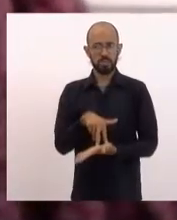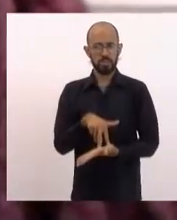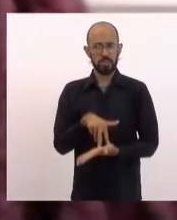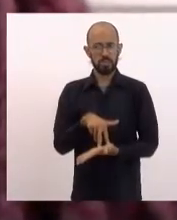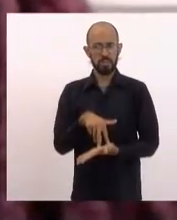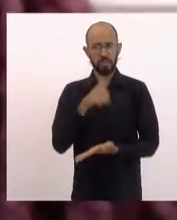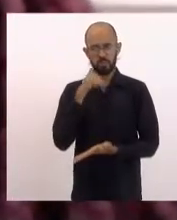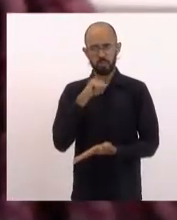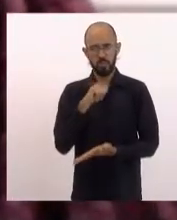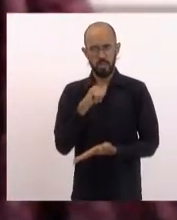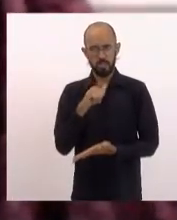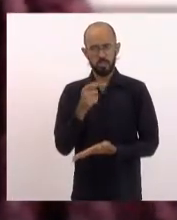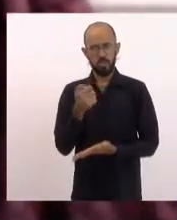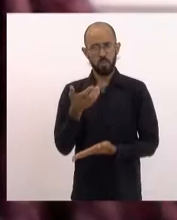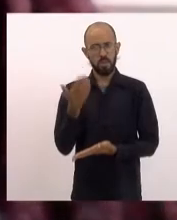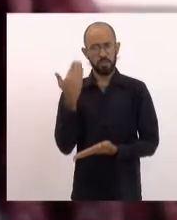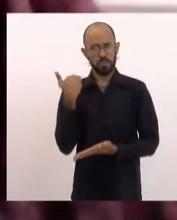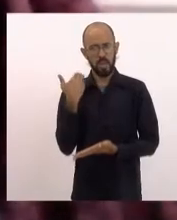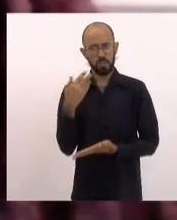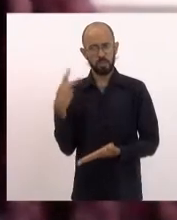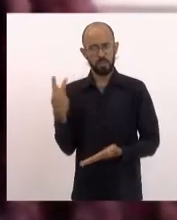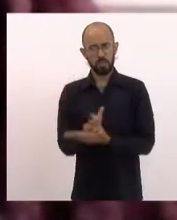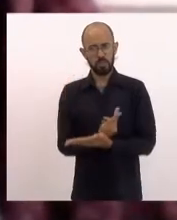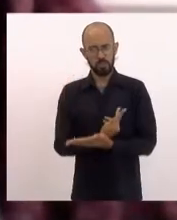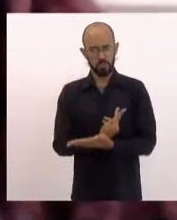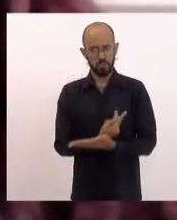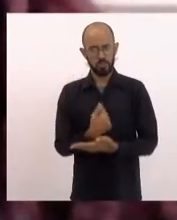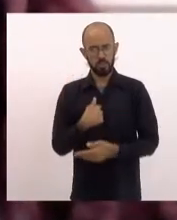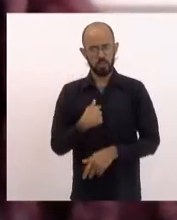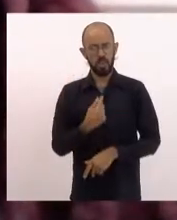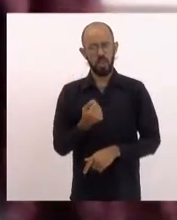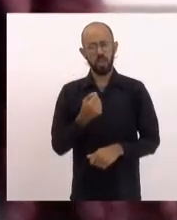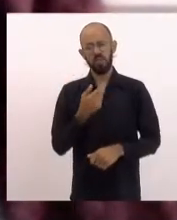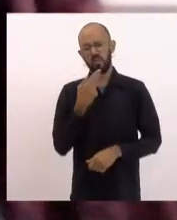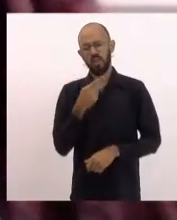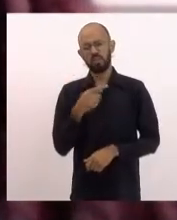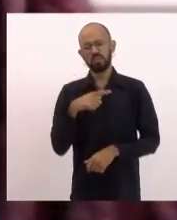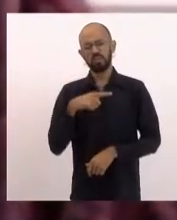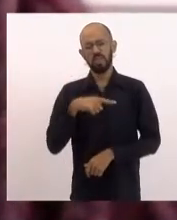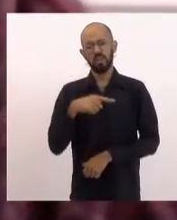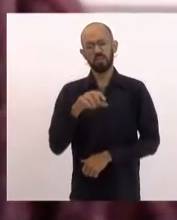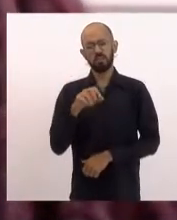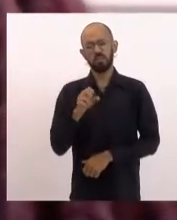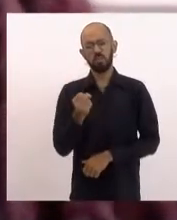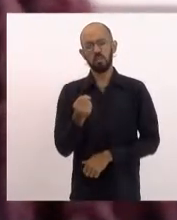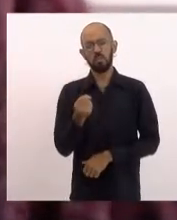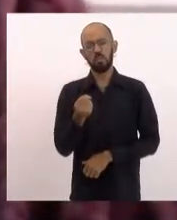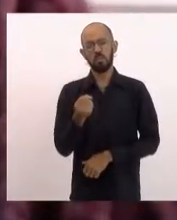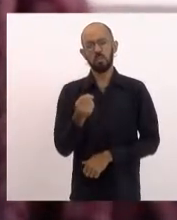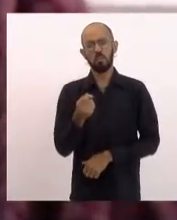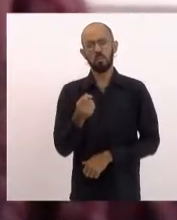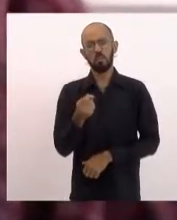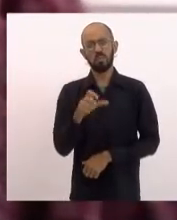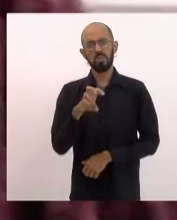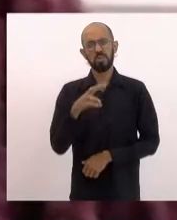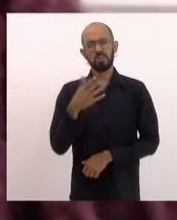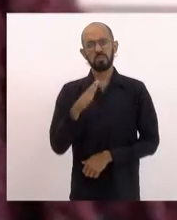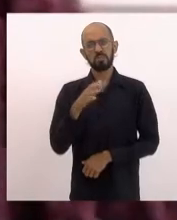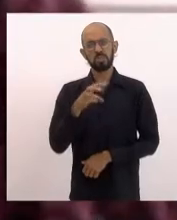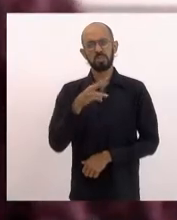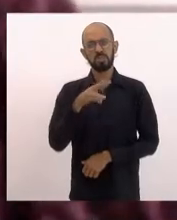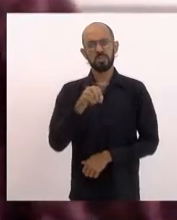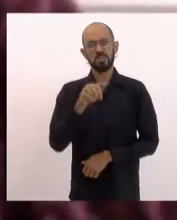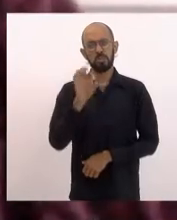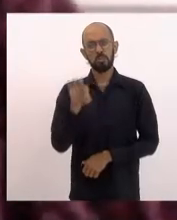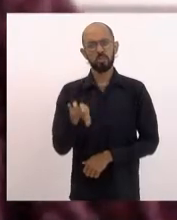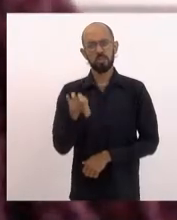em espaços, ainda que a Unesco traga um percentual muito pequeno ainda, só 30% dos cientistas no mundo